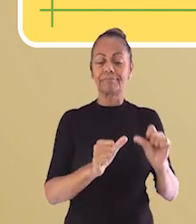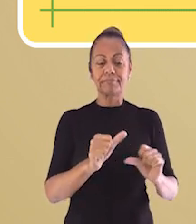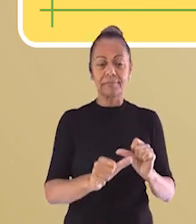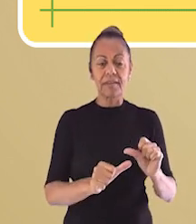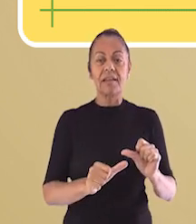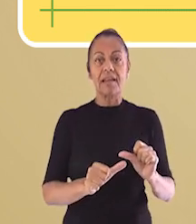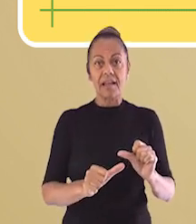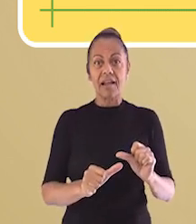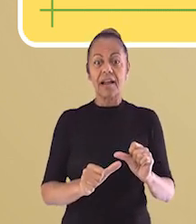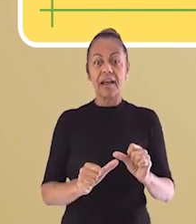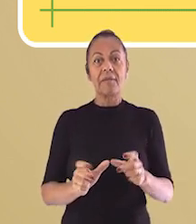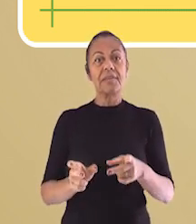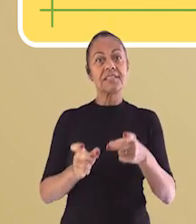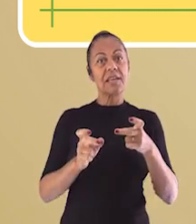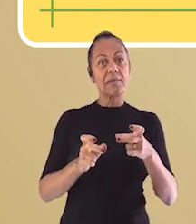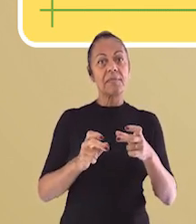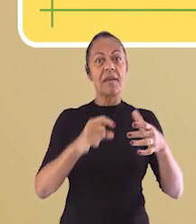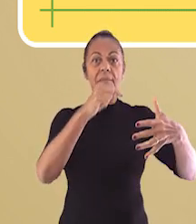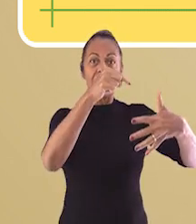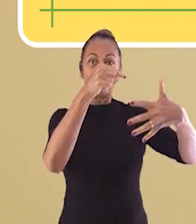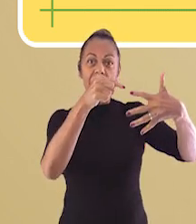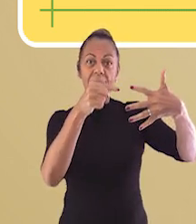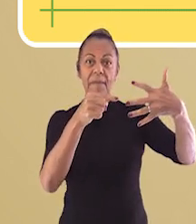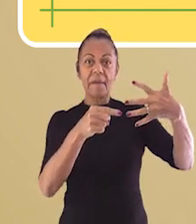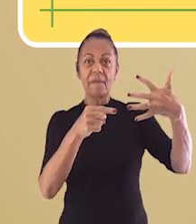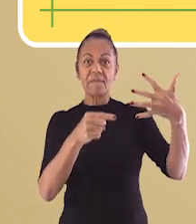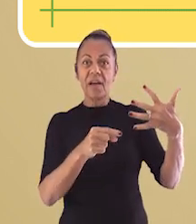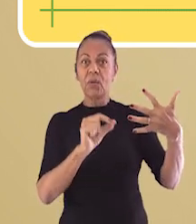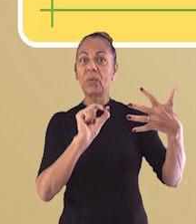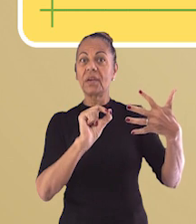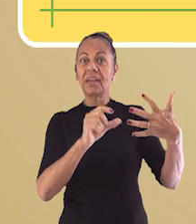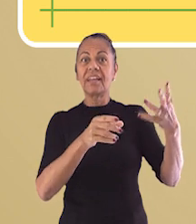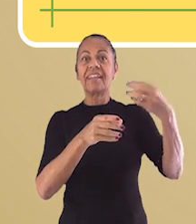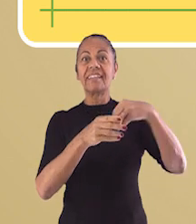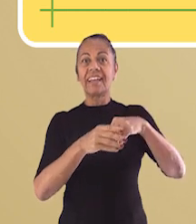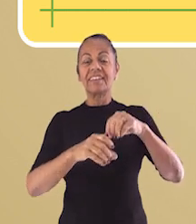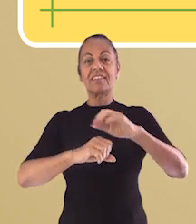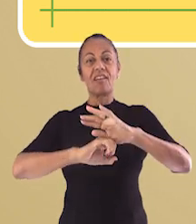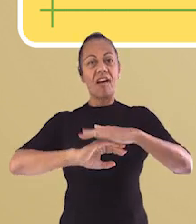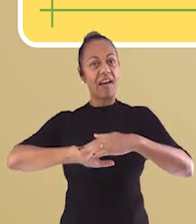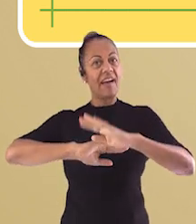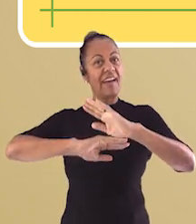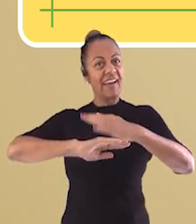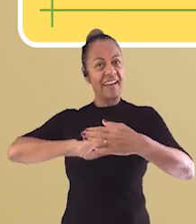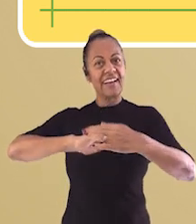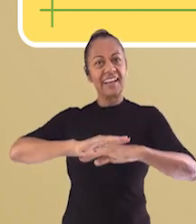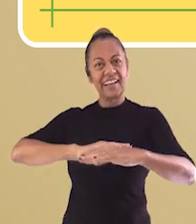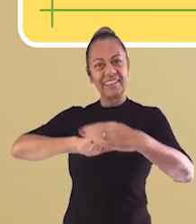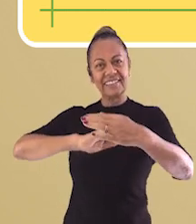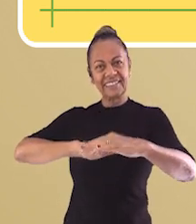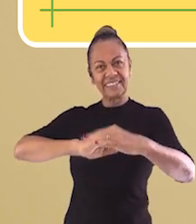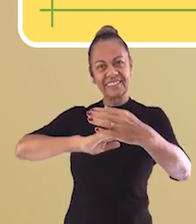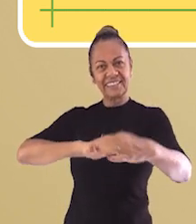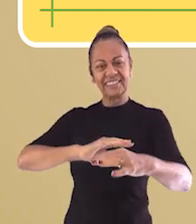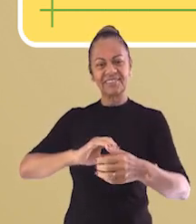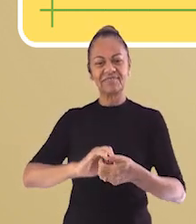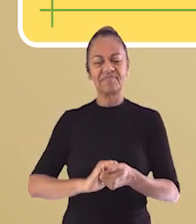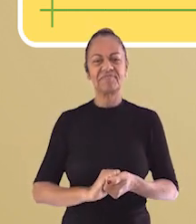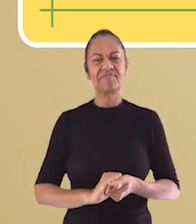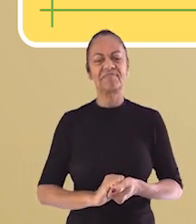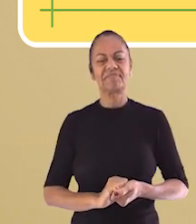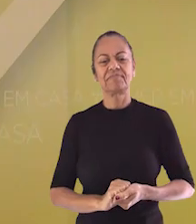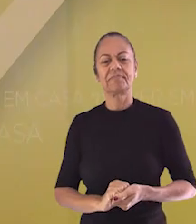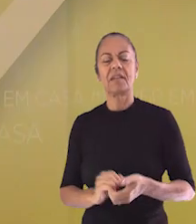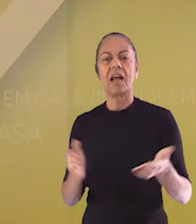descrever elementos das paisagens naturais, o relevo. Agora sim, informações dadas, vamos à nossa